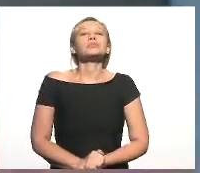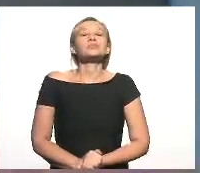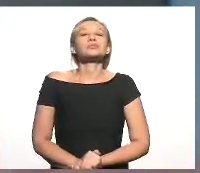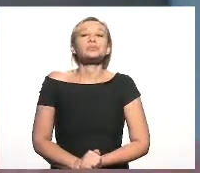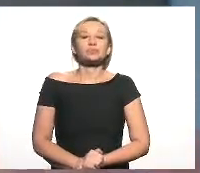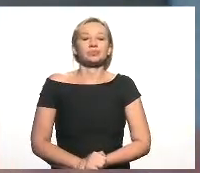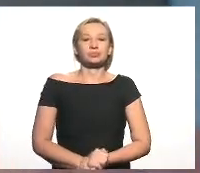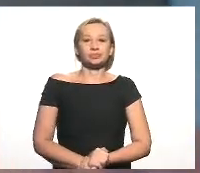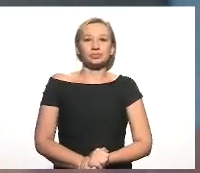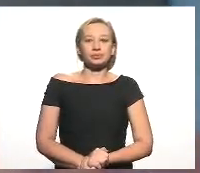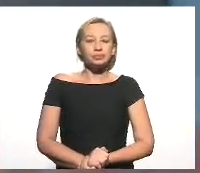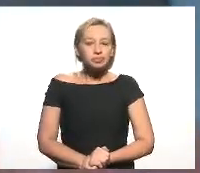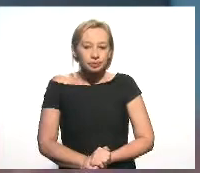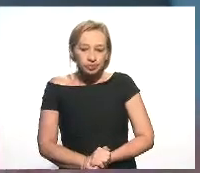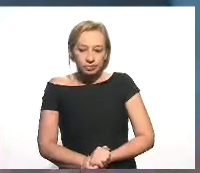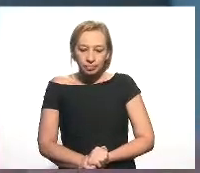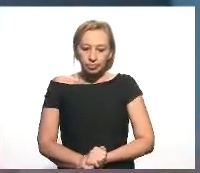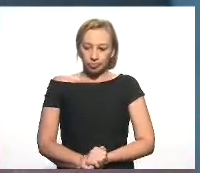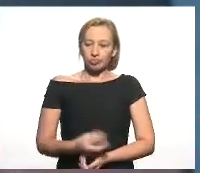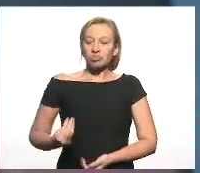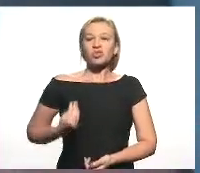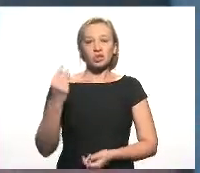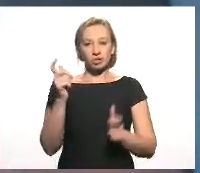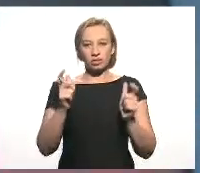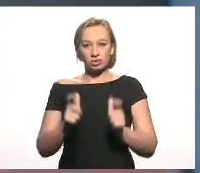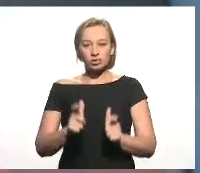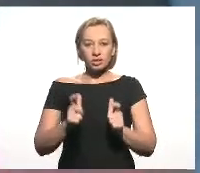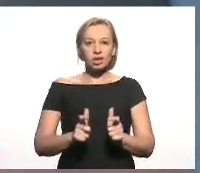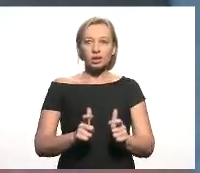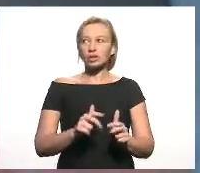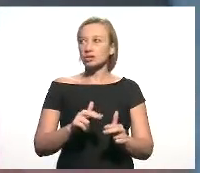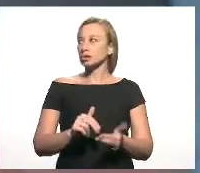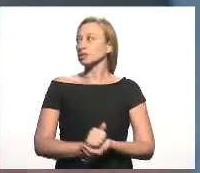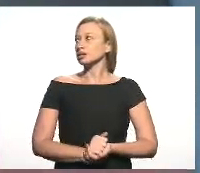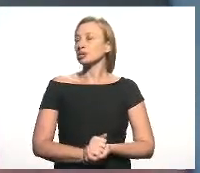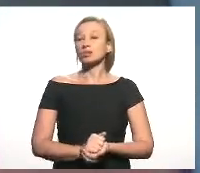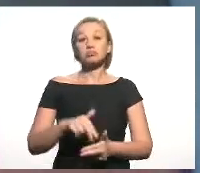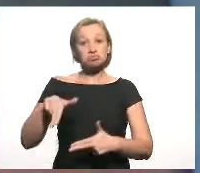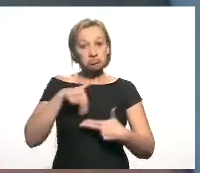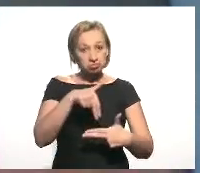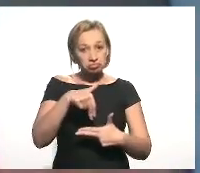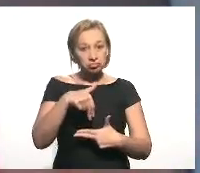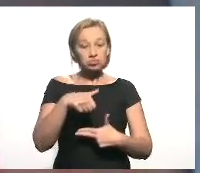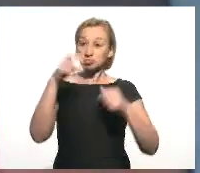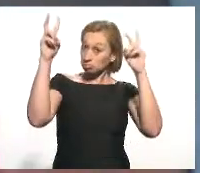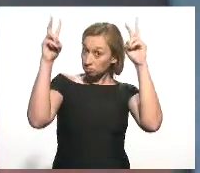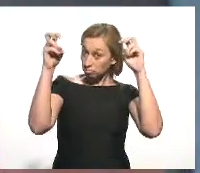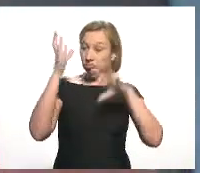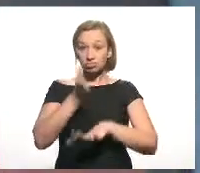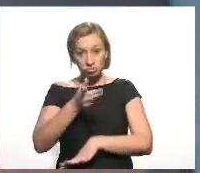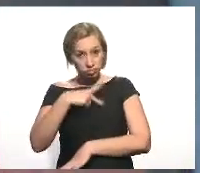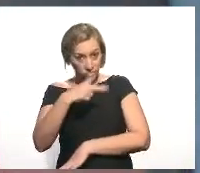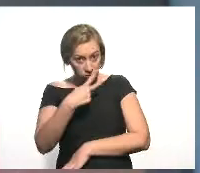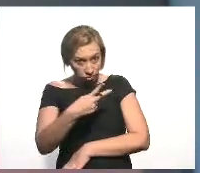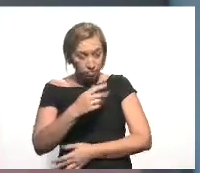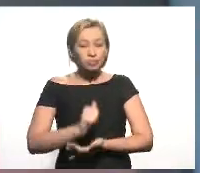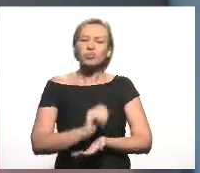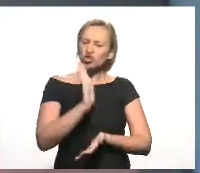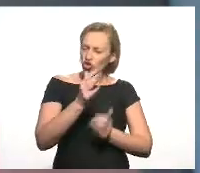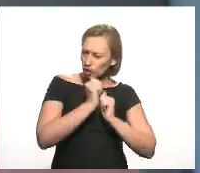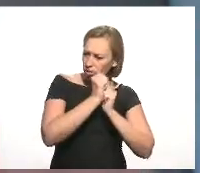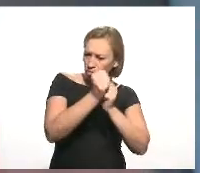sessão. O que me traz à tribuna, em primeiro lugar, é tema que já tratei com Vossa Excelência pelo telefone, já te